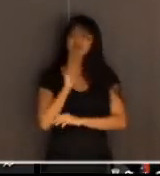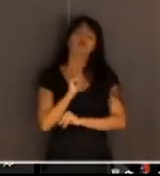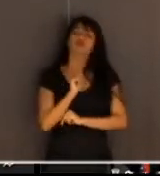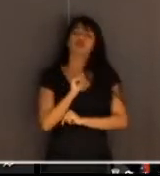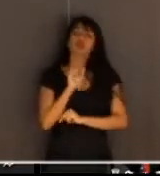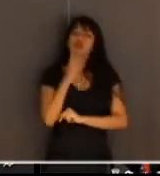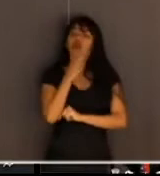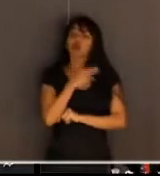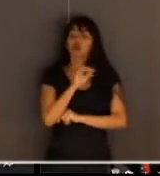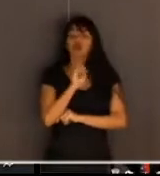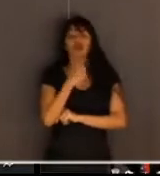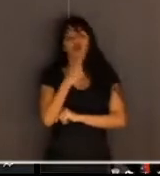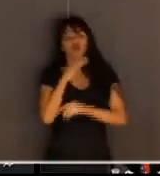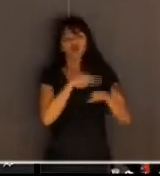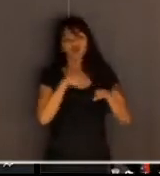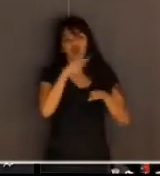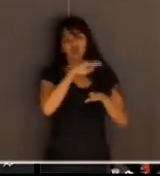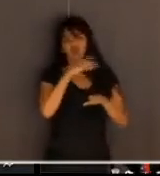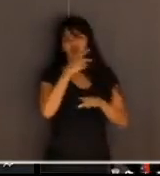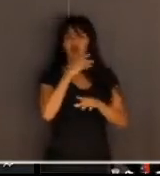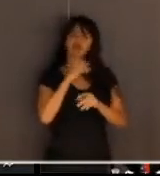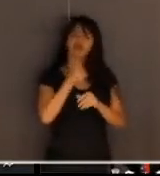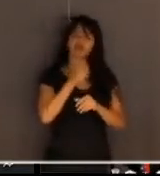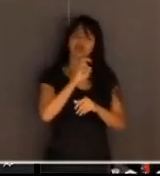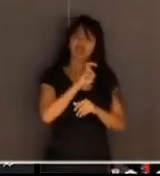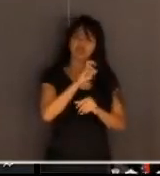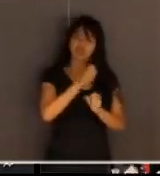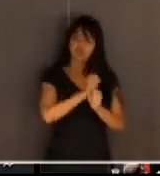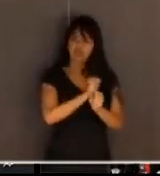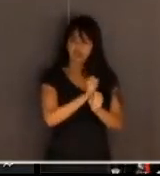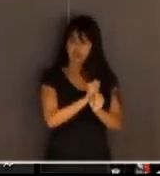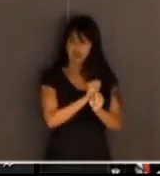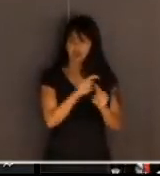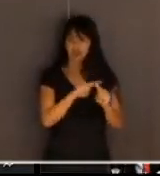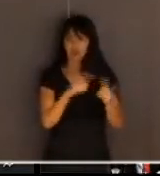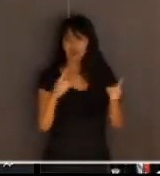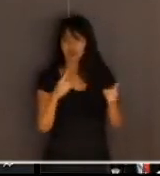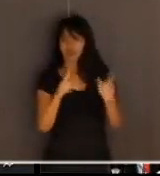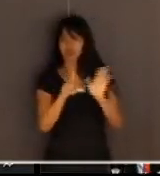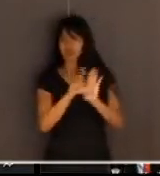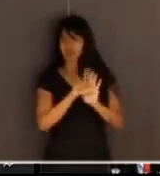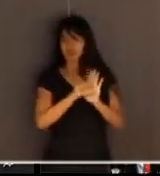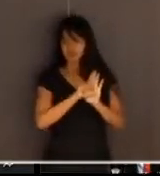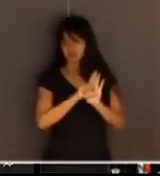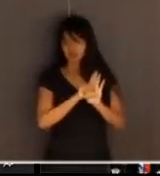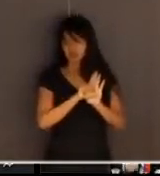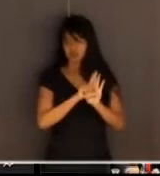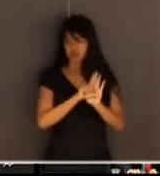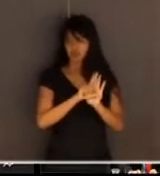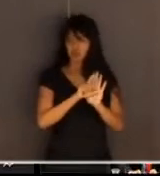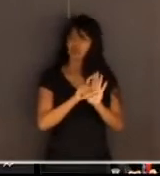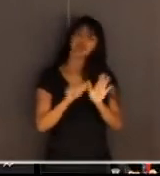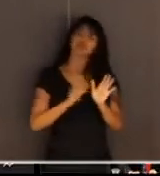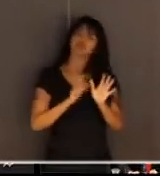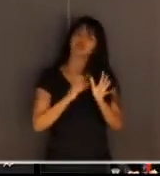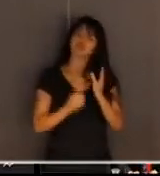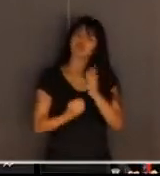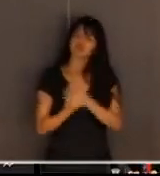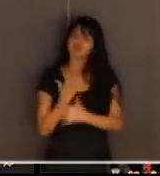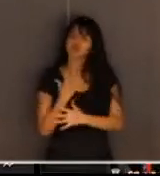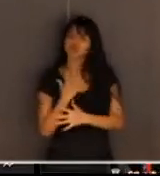Igual ou superior a 15 anos. Porém, o legislador estabeleceu um mecanismo de